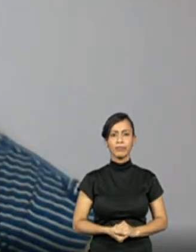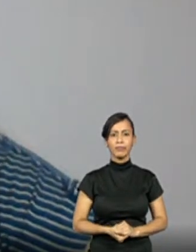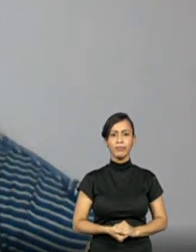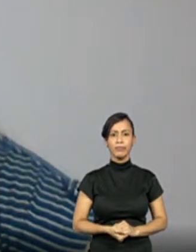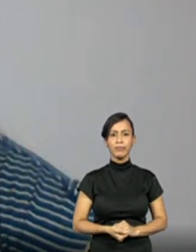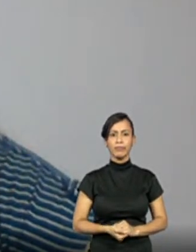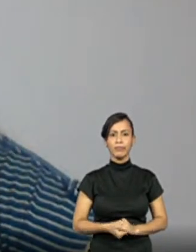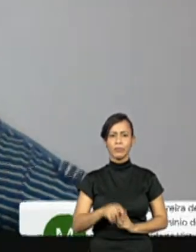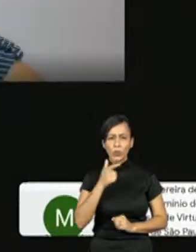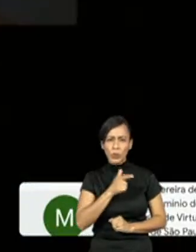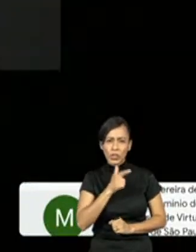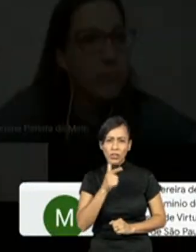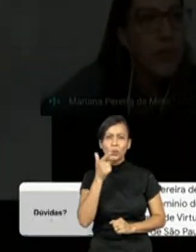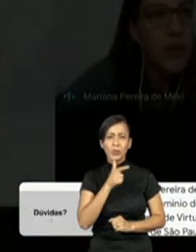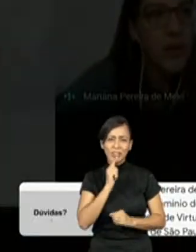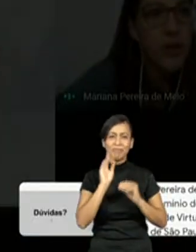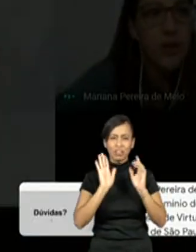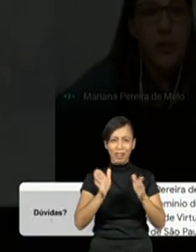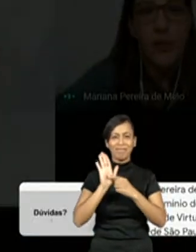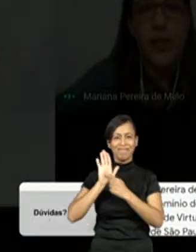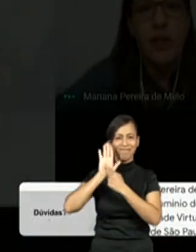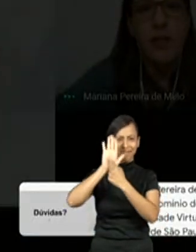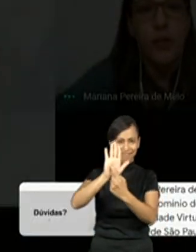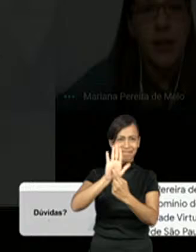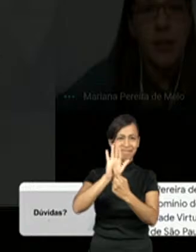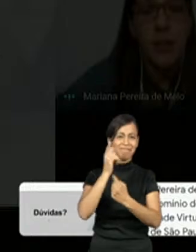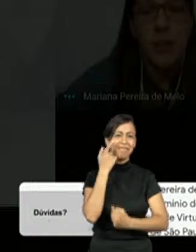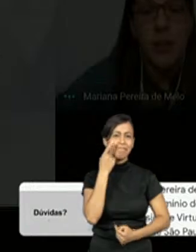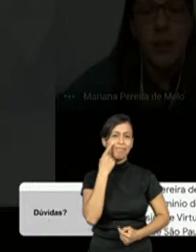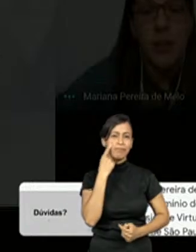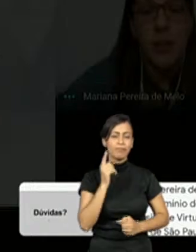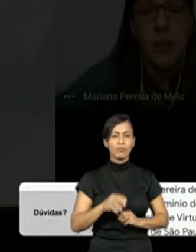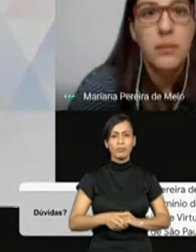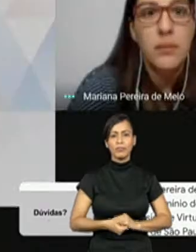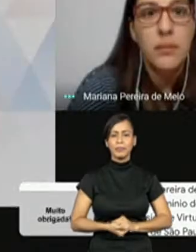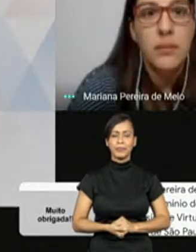Acho que... deixa eu ver se voltou aqui para vocês.